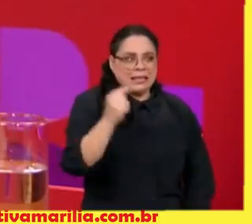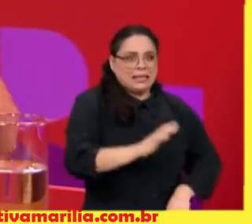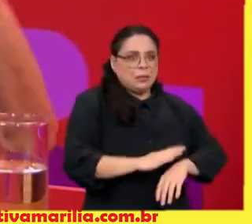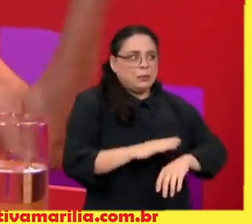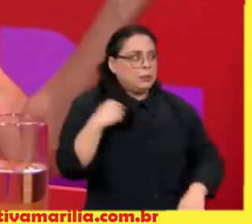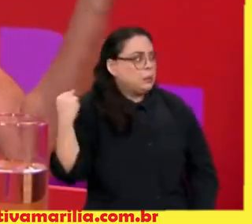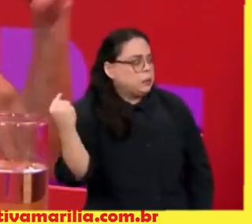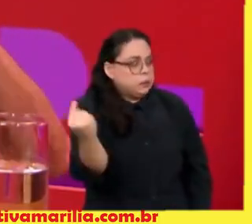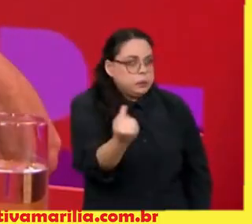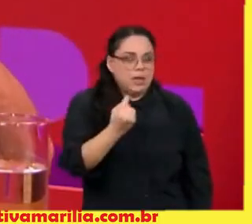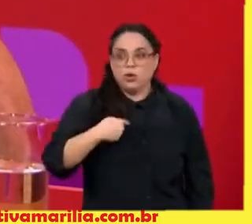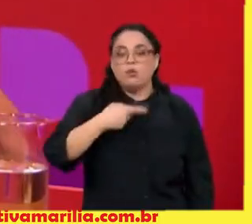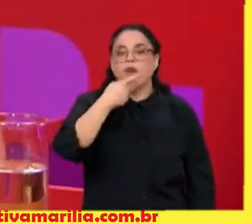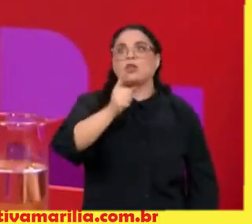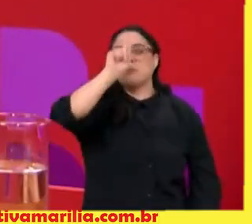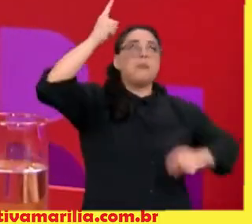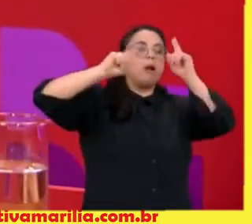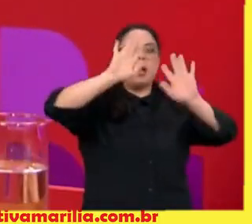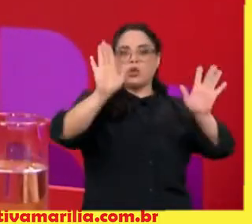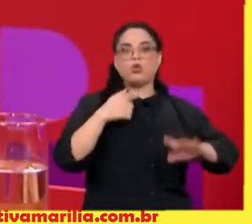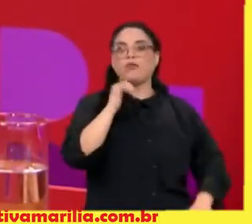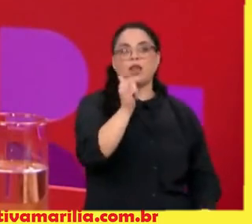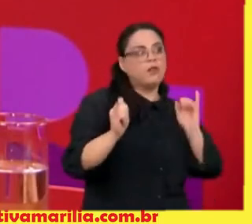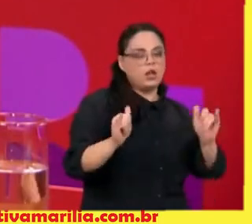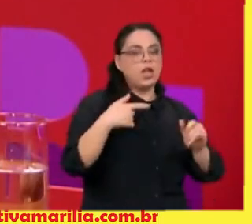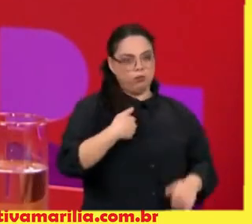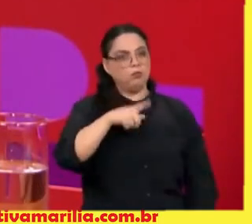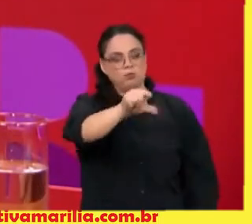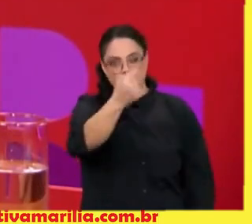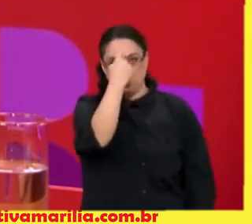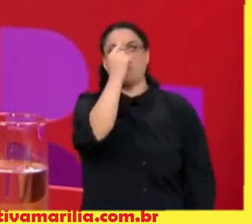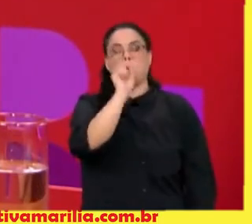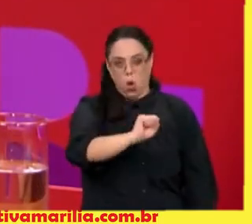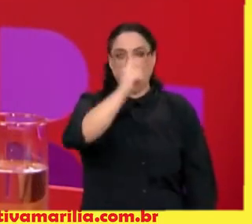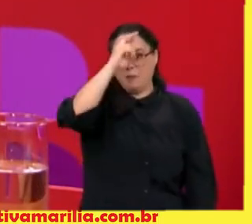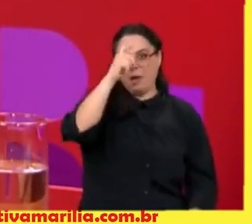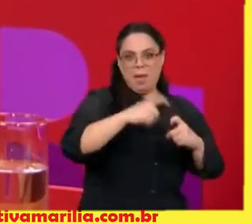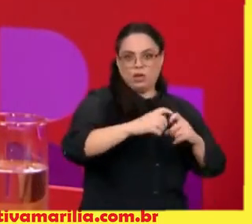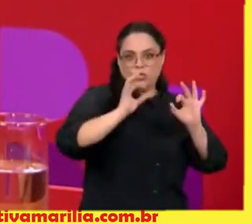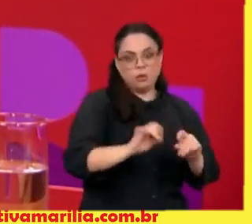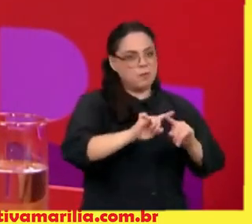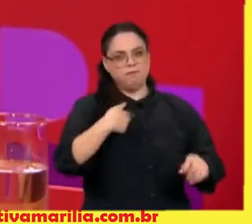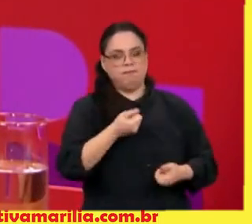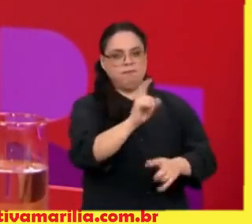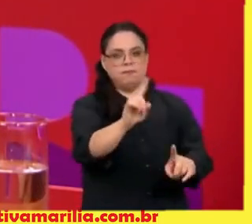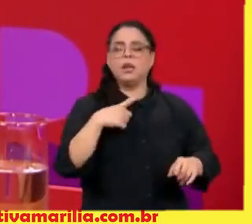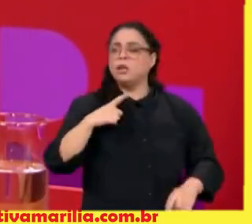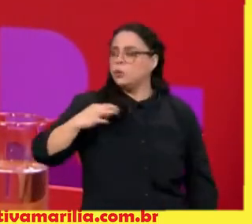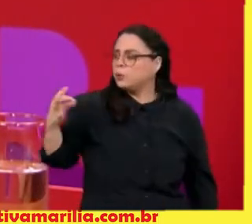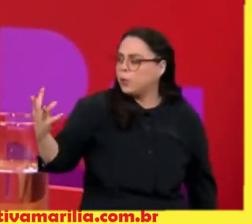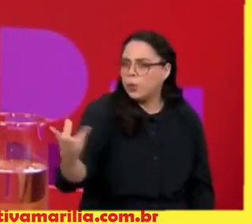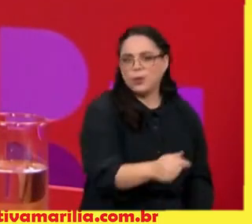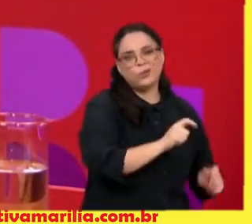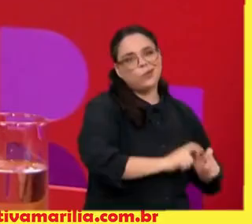Estou falando aleatoriamente, não estou contando nem... Eu lembro de 2 casos, mas nem vou... Enfim, isso acontece em todos os lugares, deve